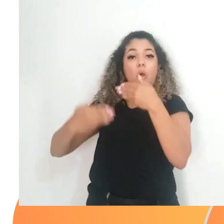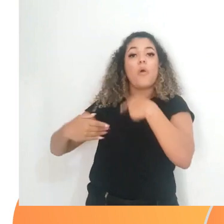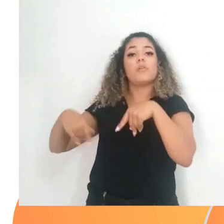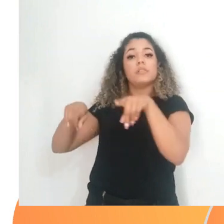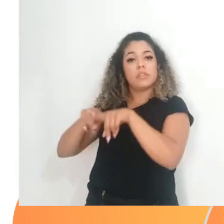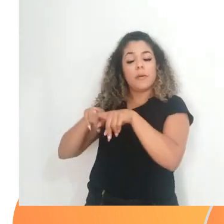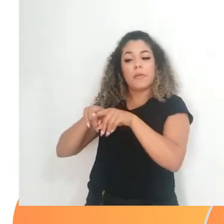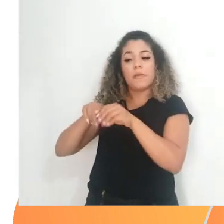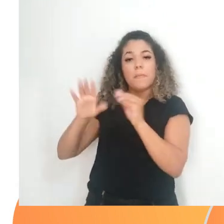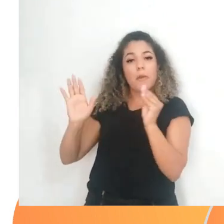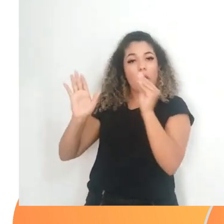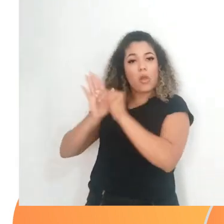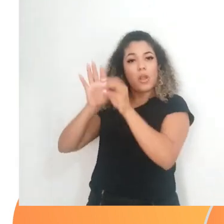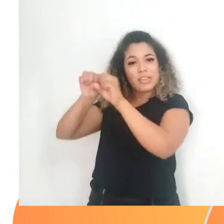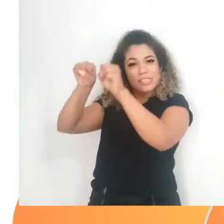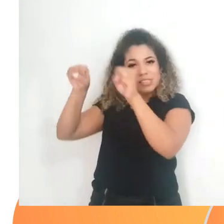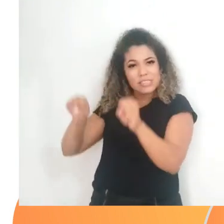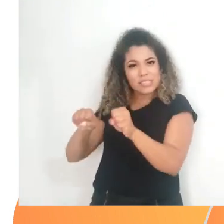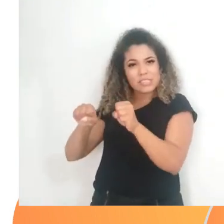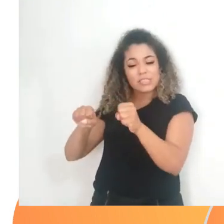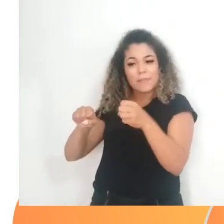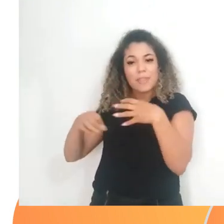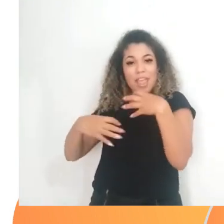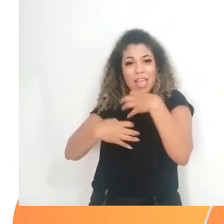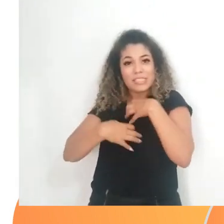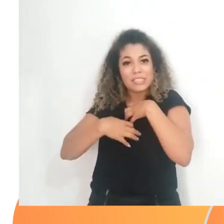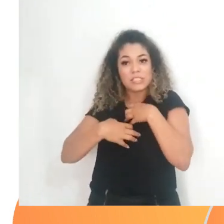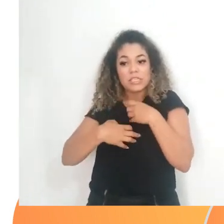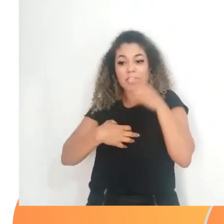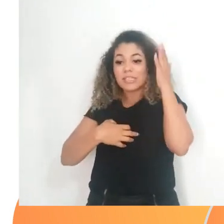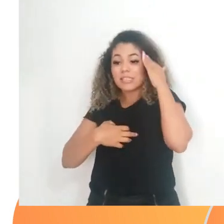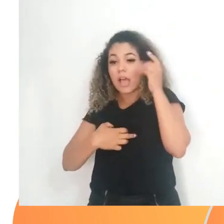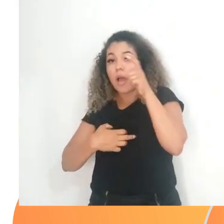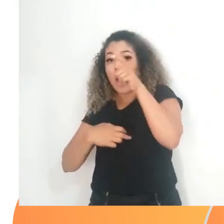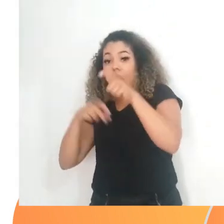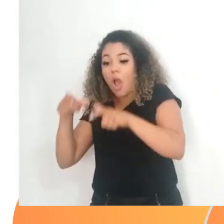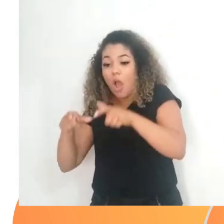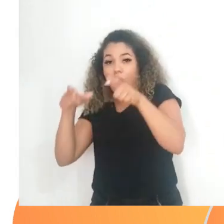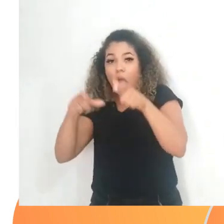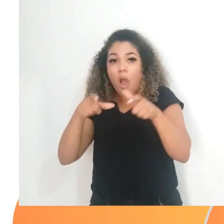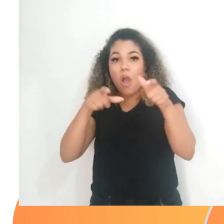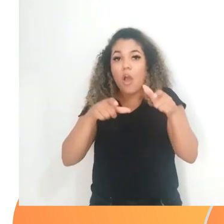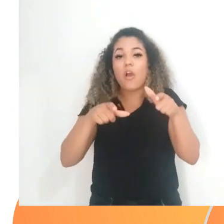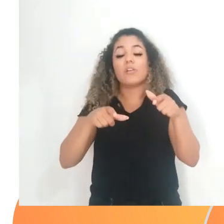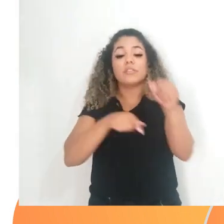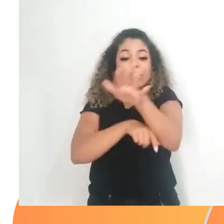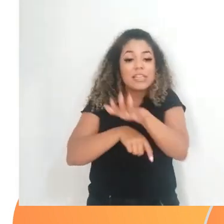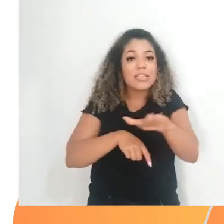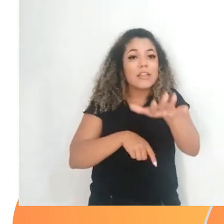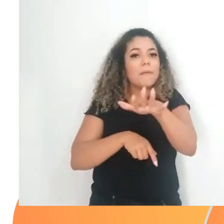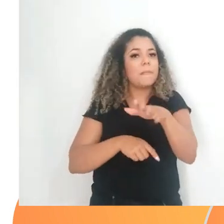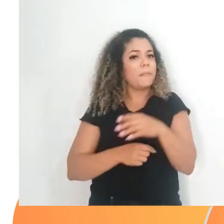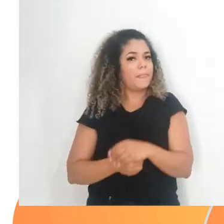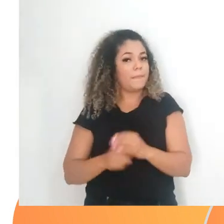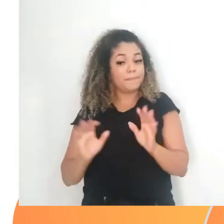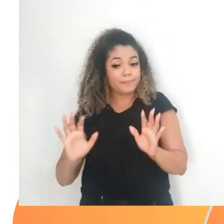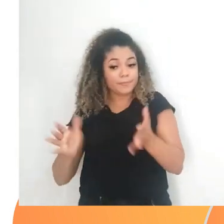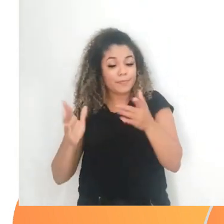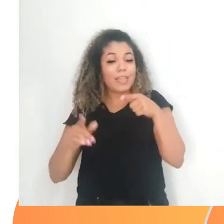podem ser equipados com sensores para detectar e reagir a estímulos do ambiente. E